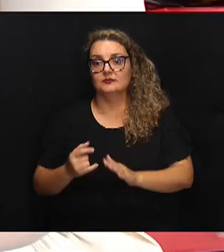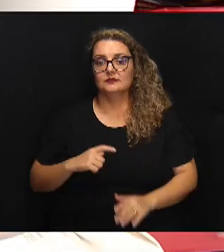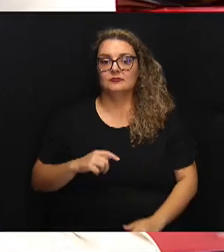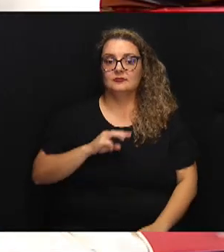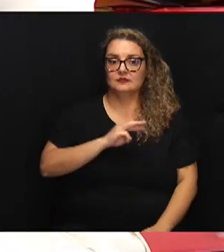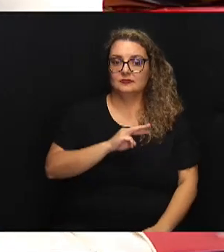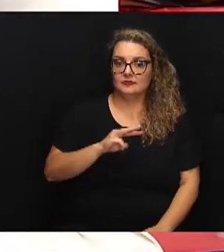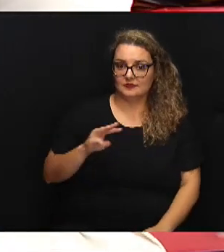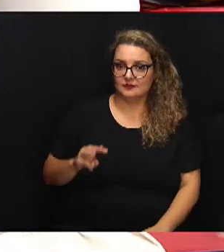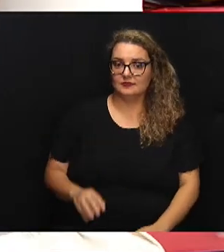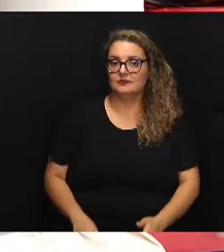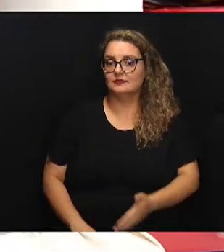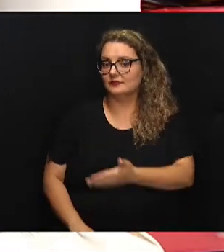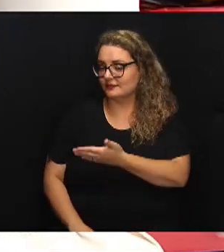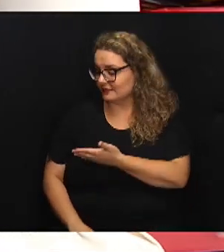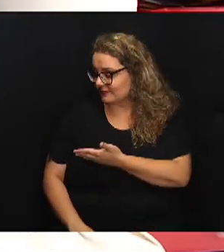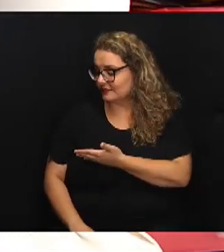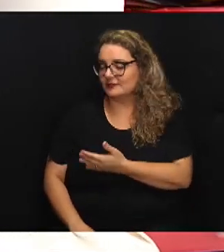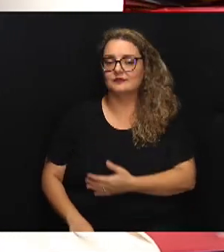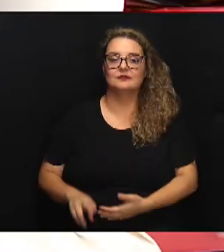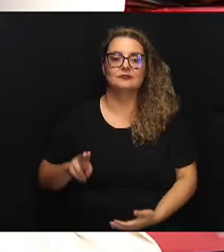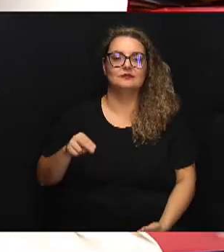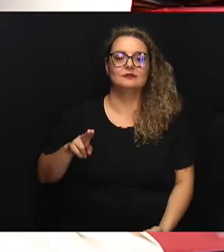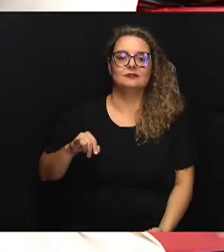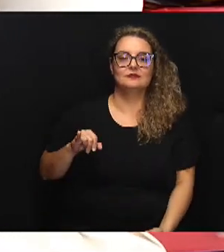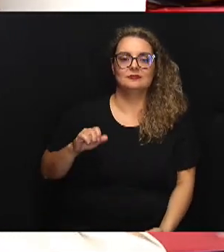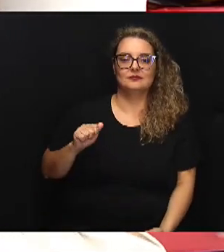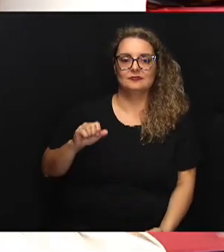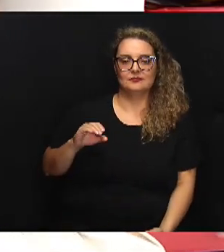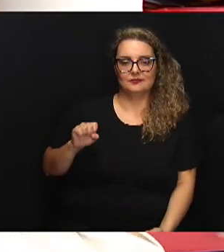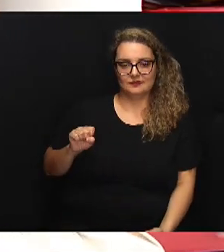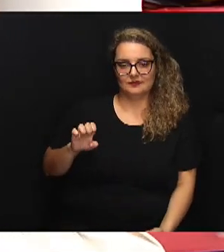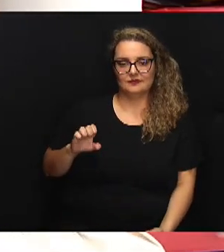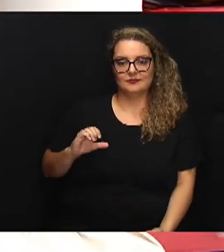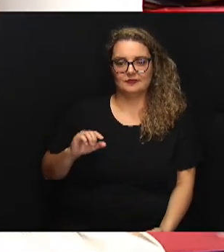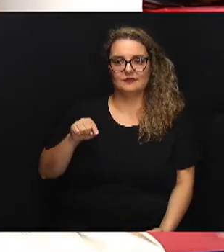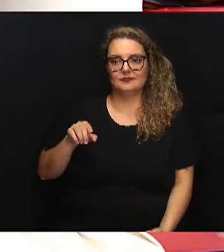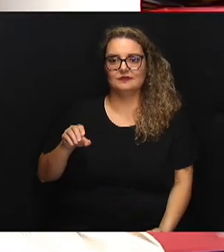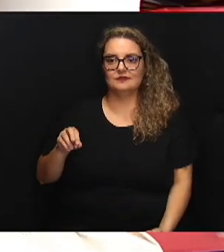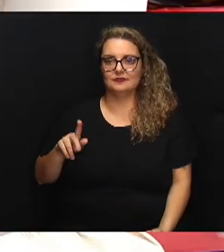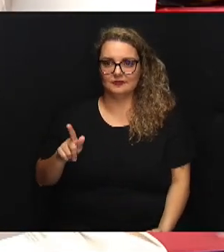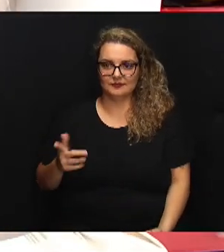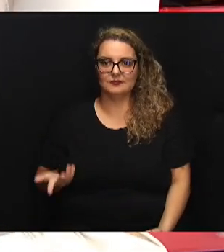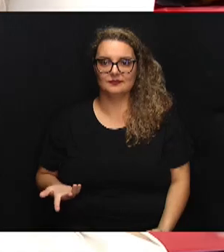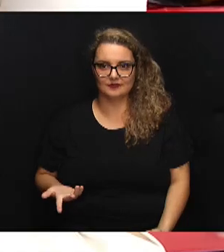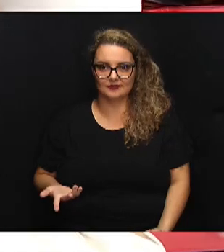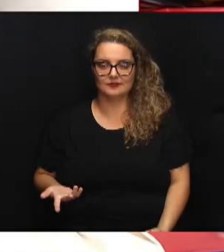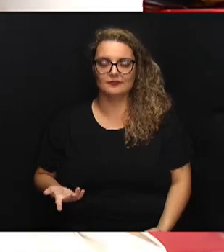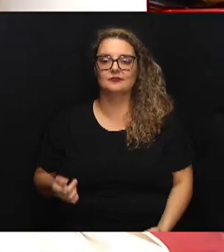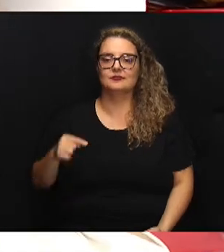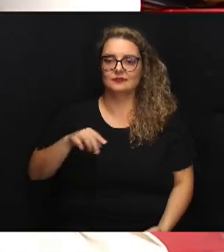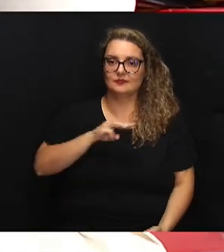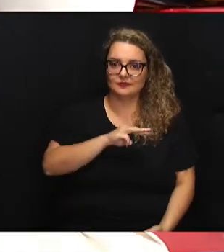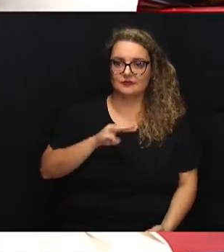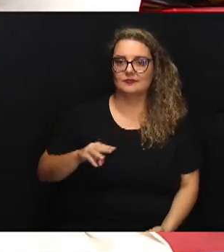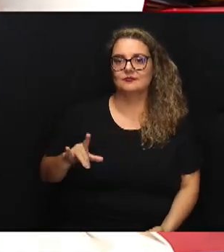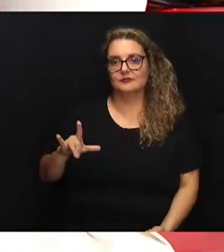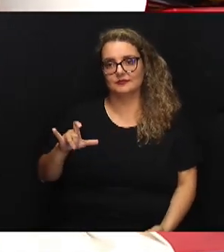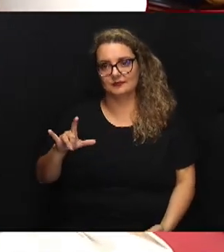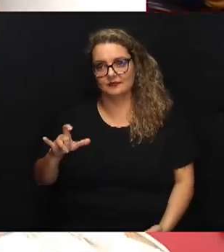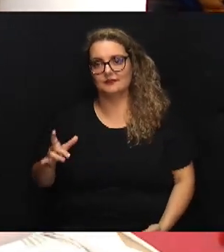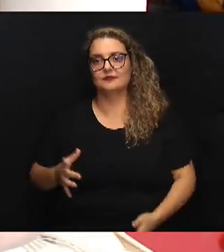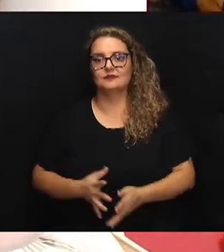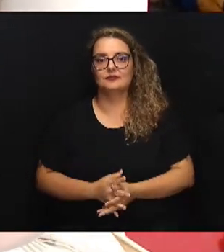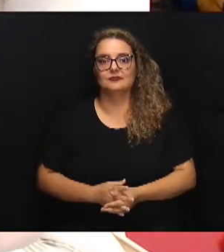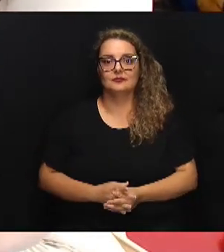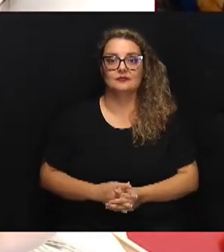página, chama uniasec.org. Então, por meio da página, do Instagram,